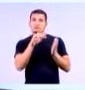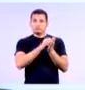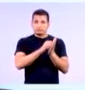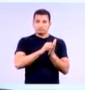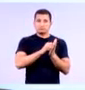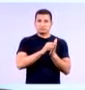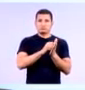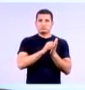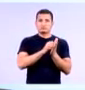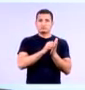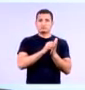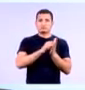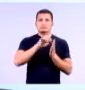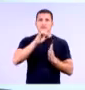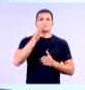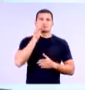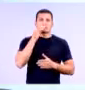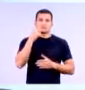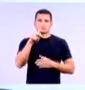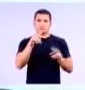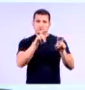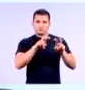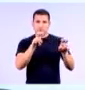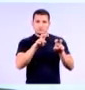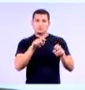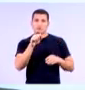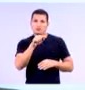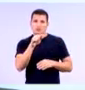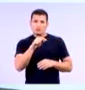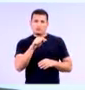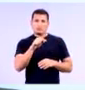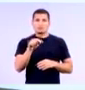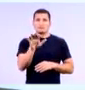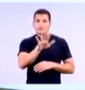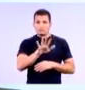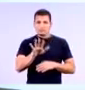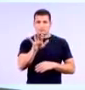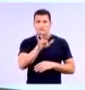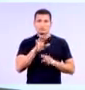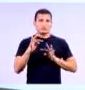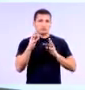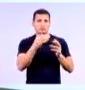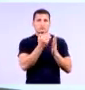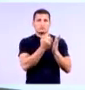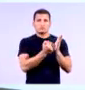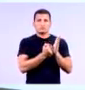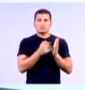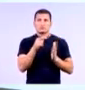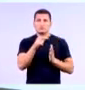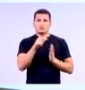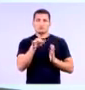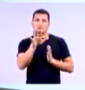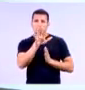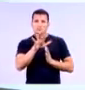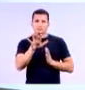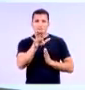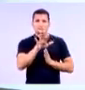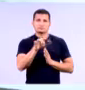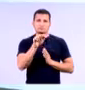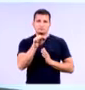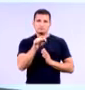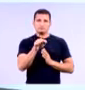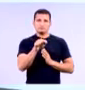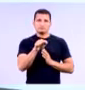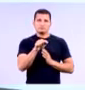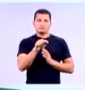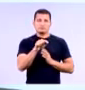né? E essa máquina virtual, todos os programas desenvolvidos Java, eles rodam nessa máquina virtual que, por sua vez,